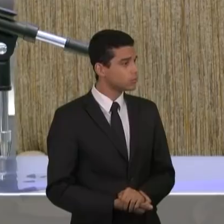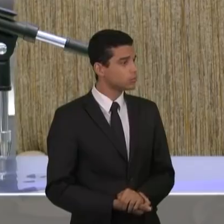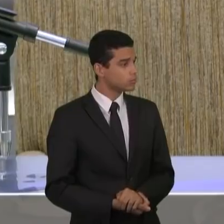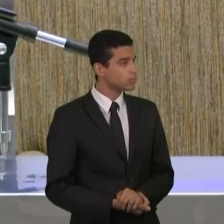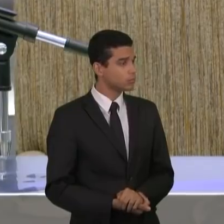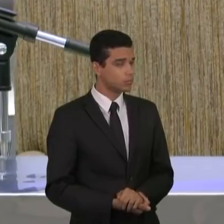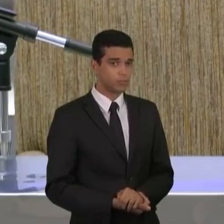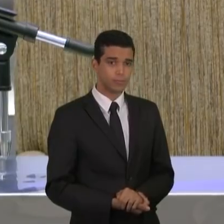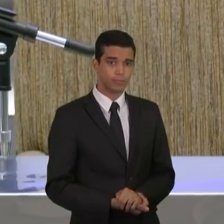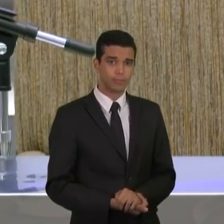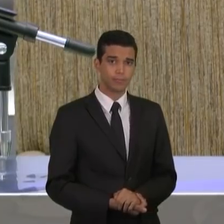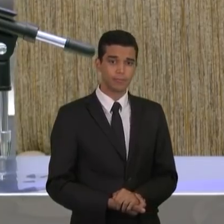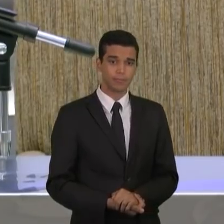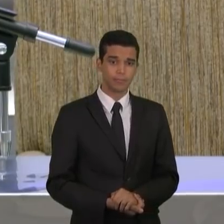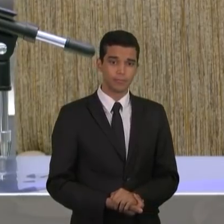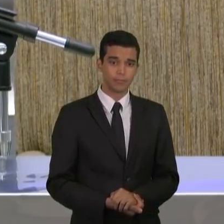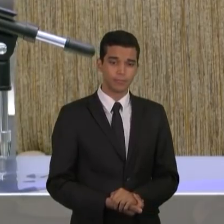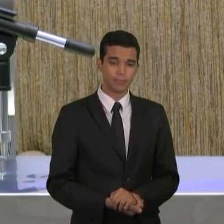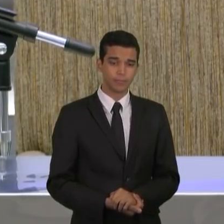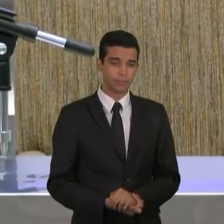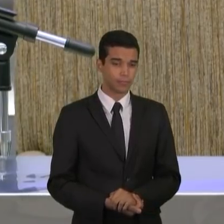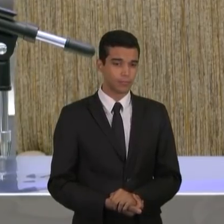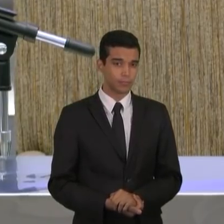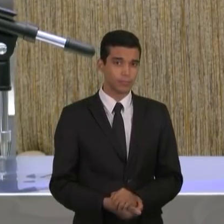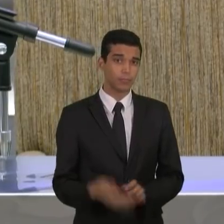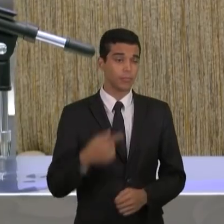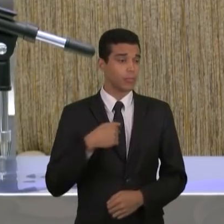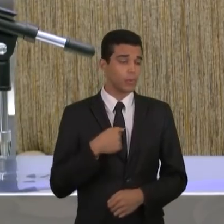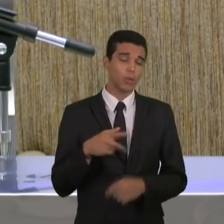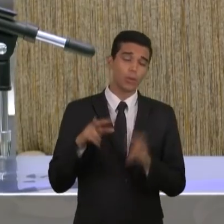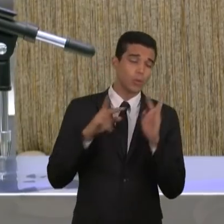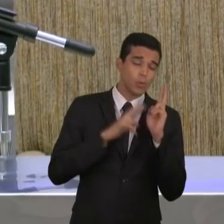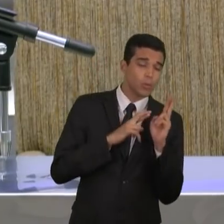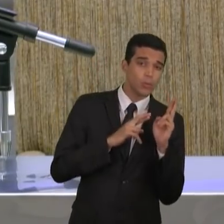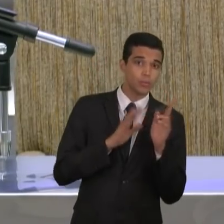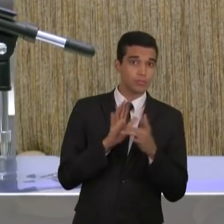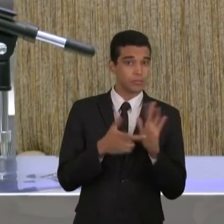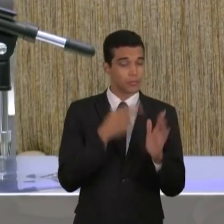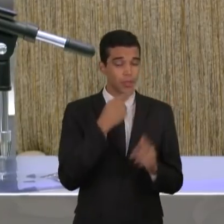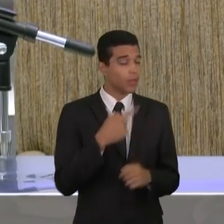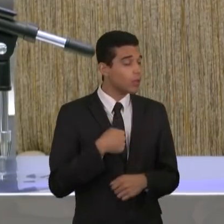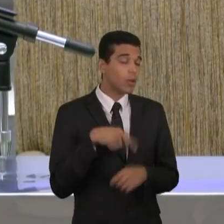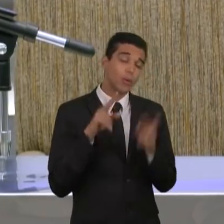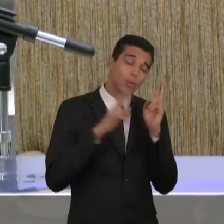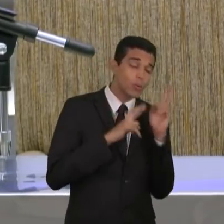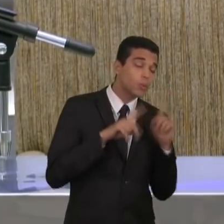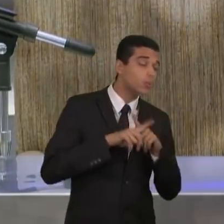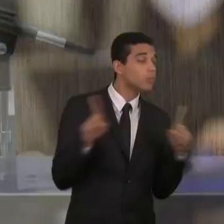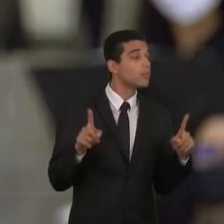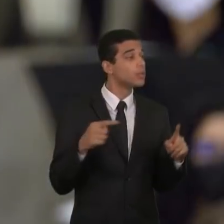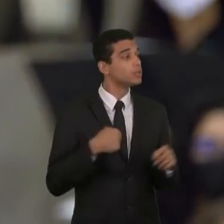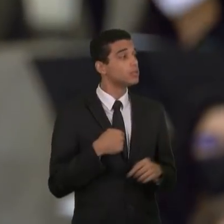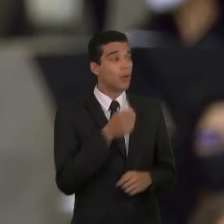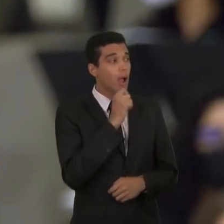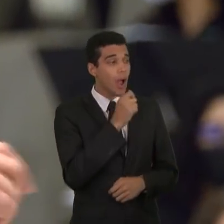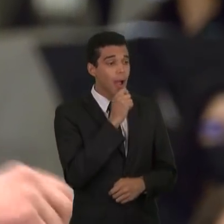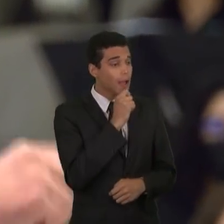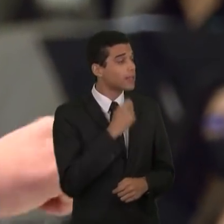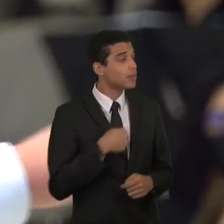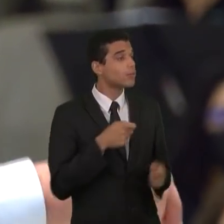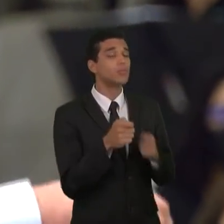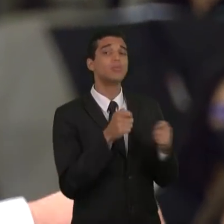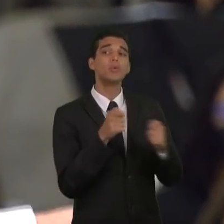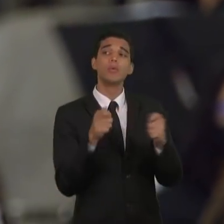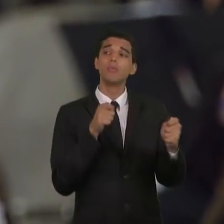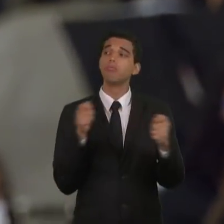e com tudo sobre o meu controle Mesmo dormindo Jesus tá desse usado eu tava dormindo mas